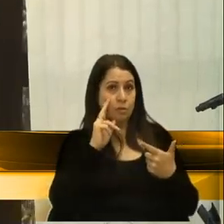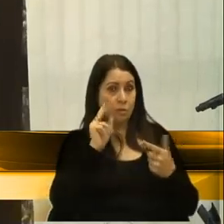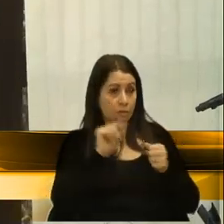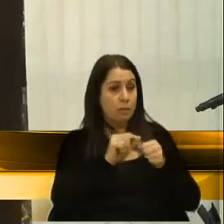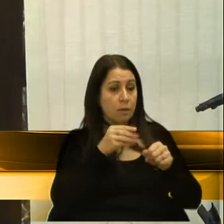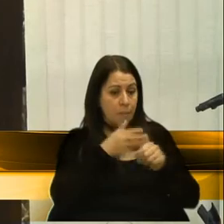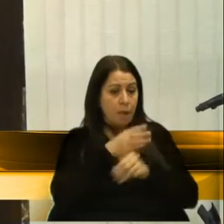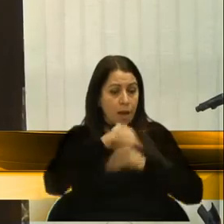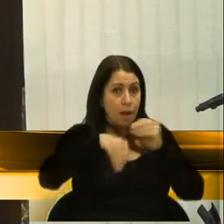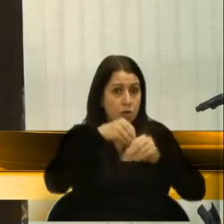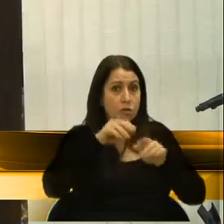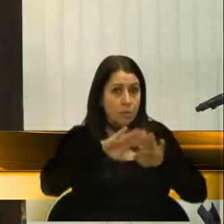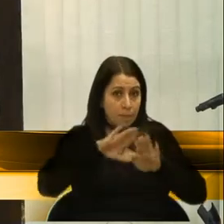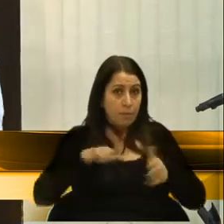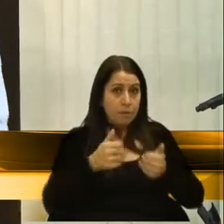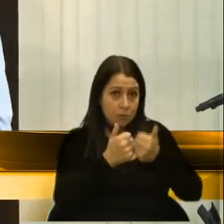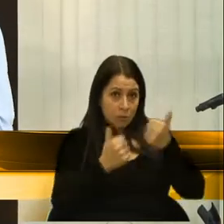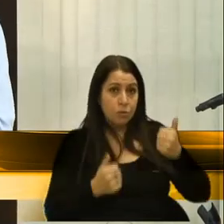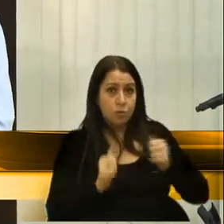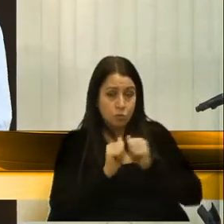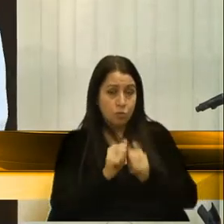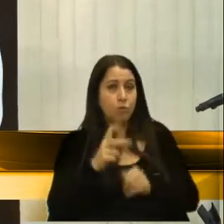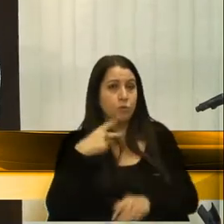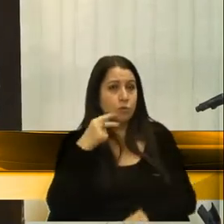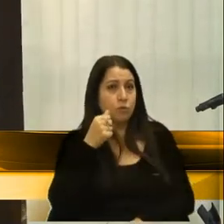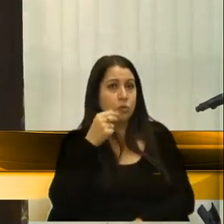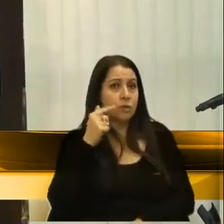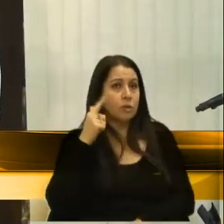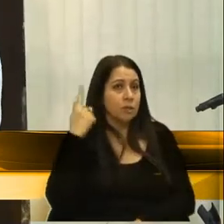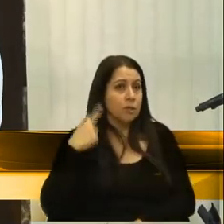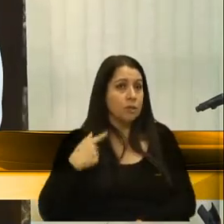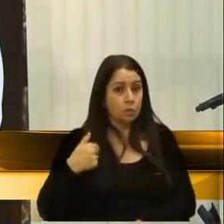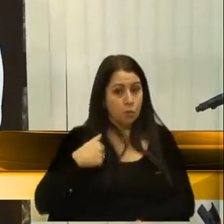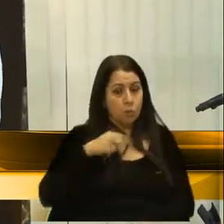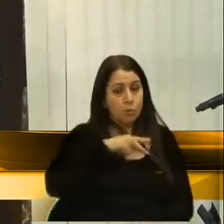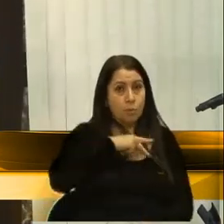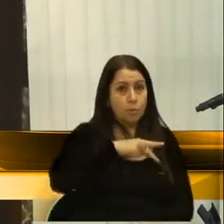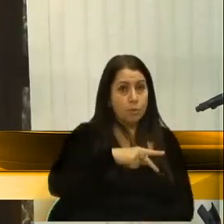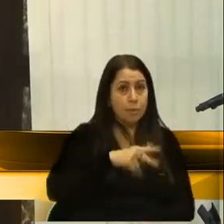da mesa diretora, junto com a vereadora Gladys, quando eu fui presidente.